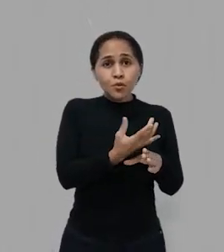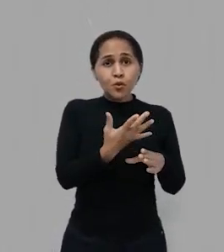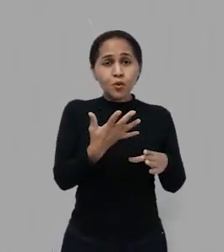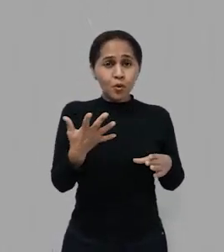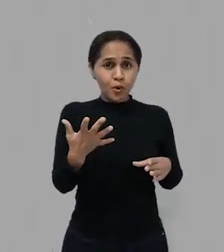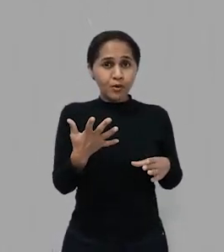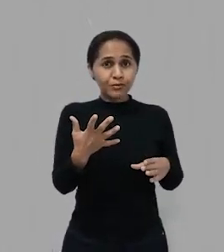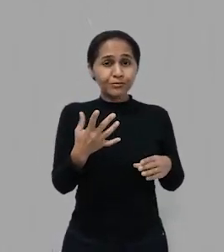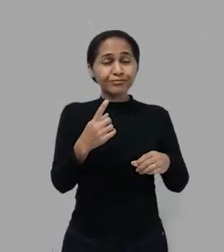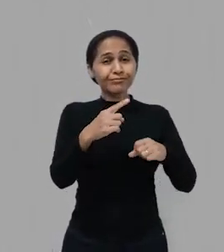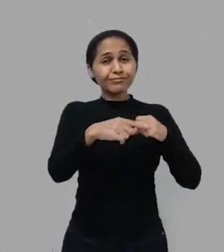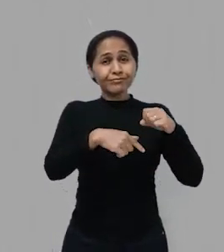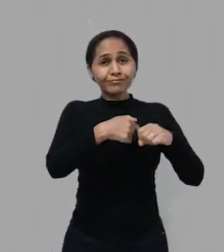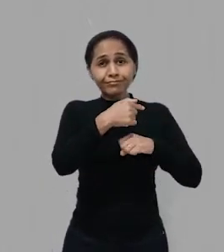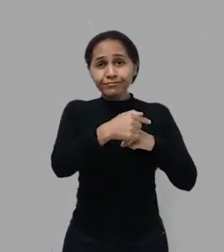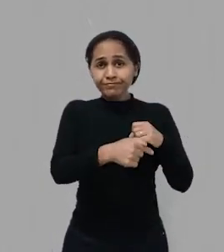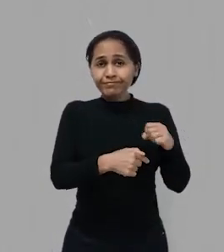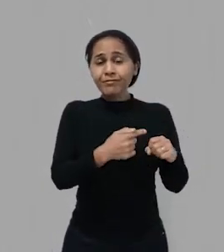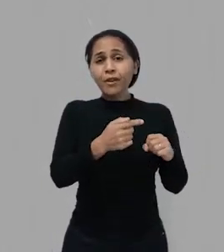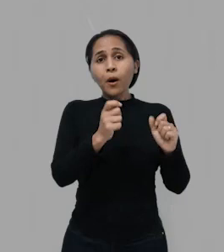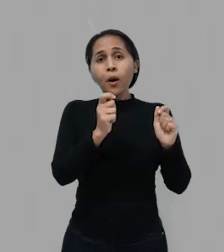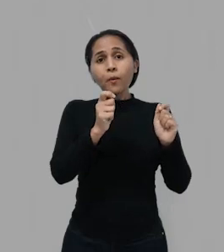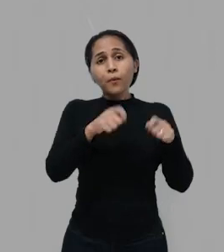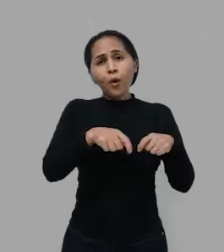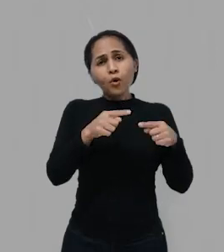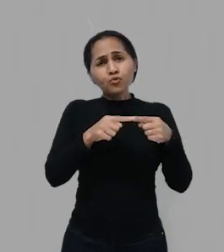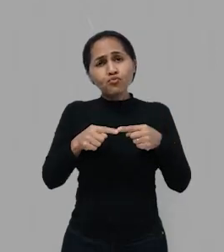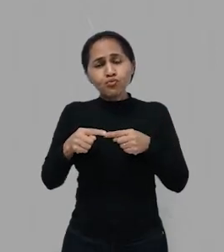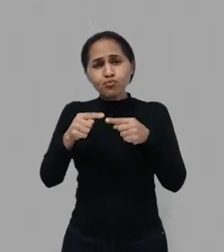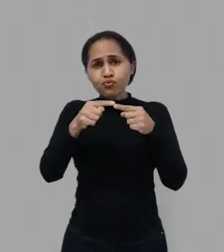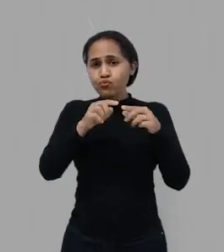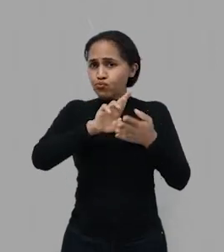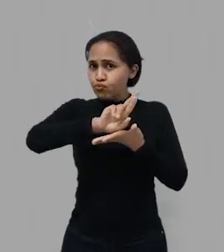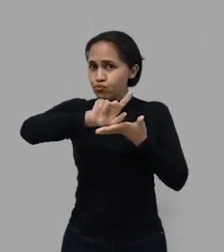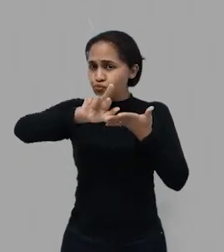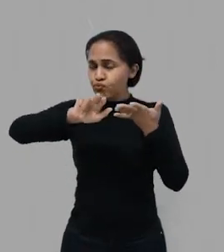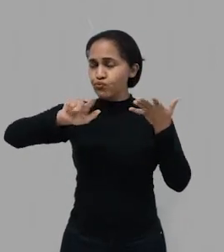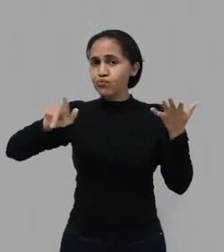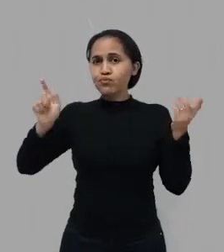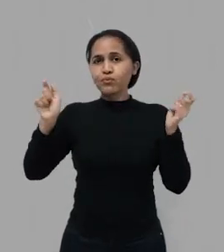de átomos são possíveis diversas estruturas diferentes.